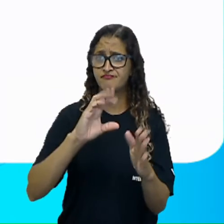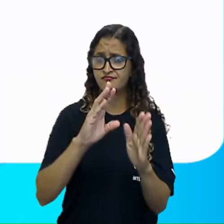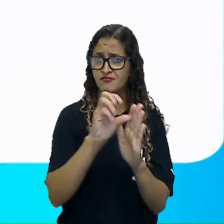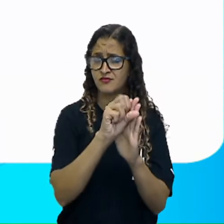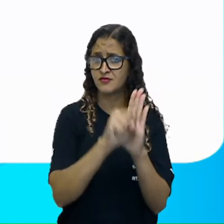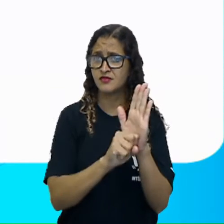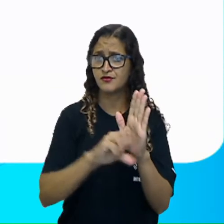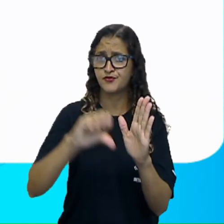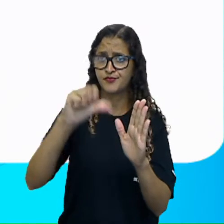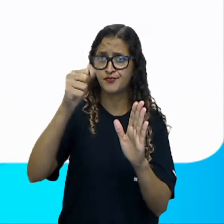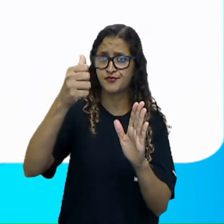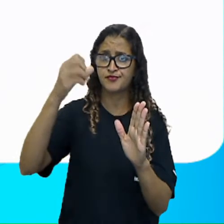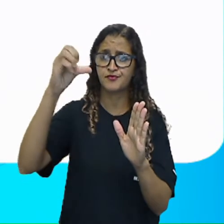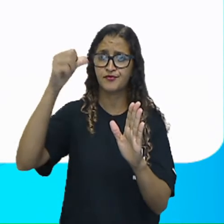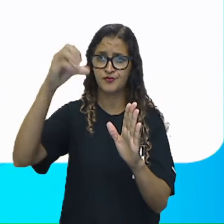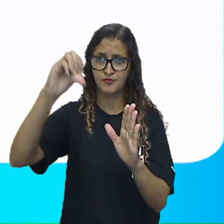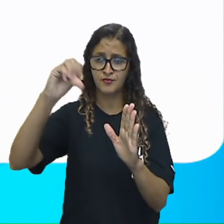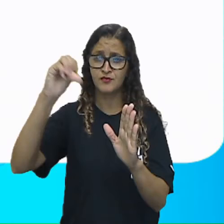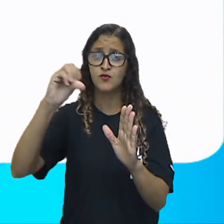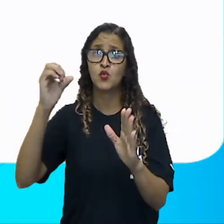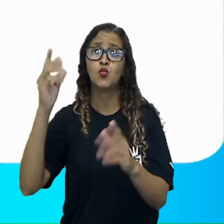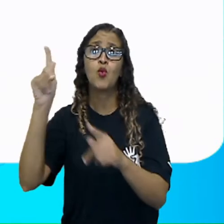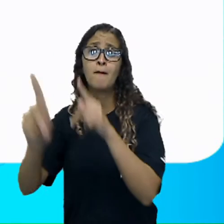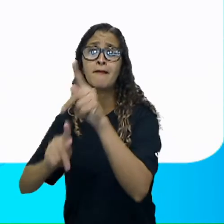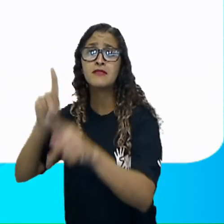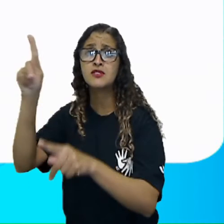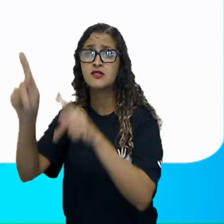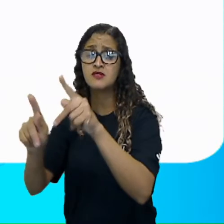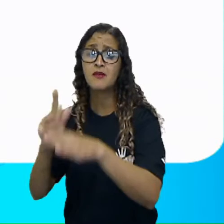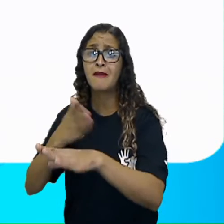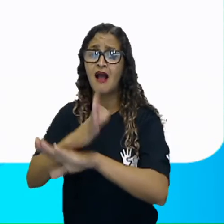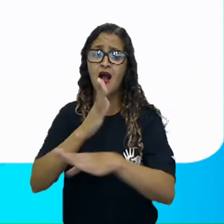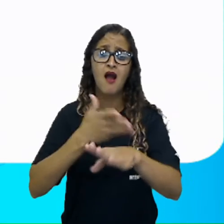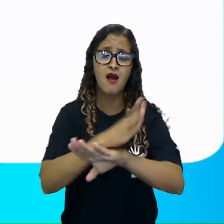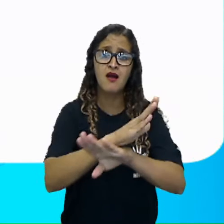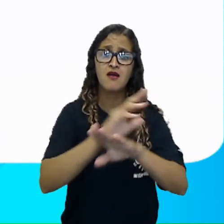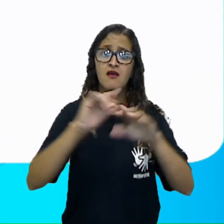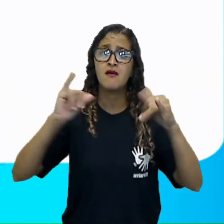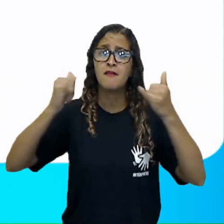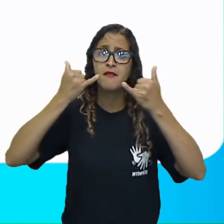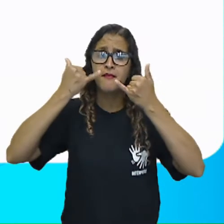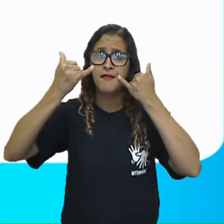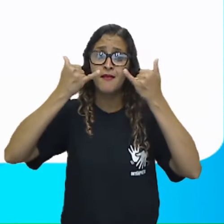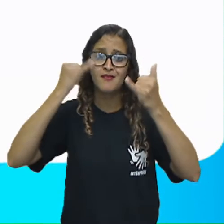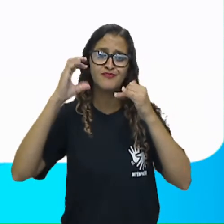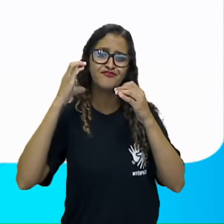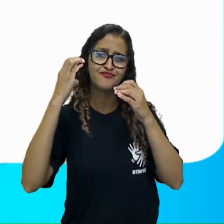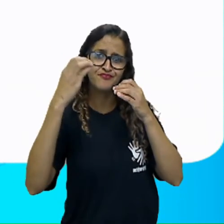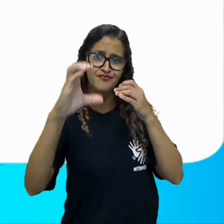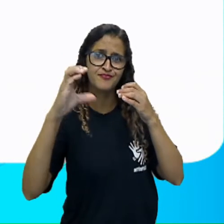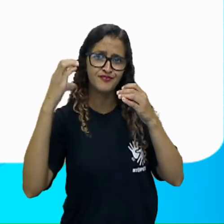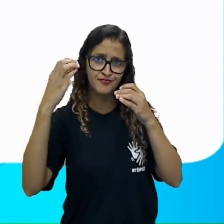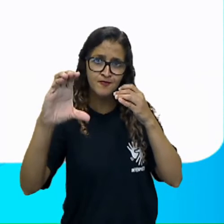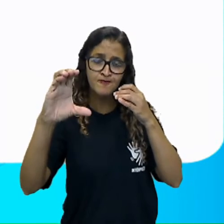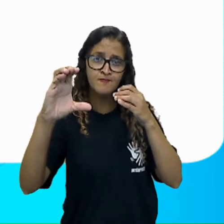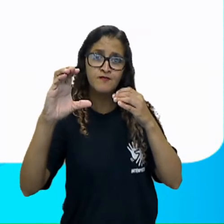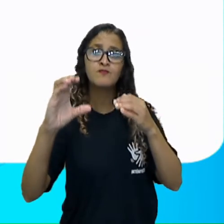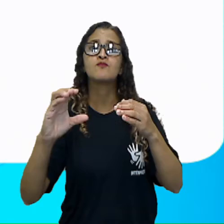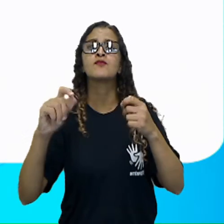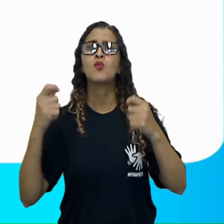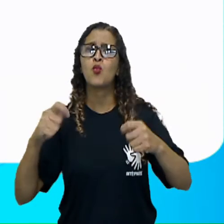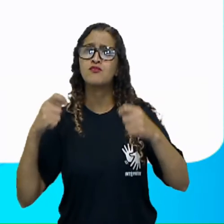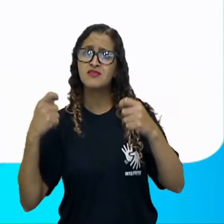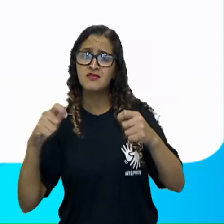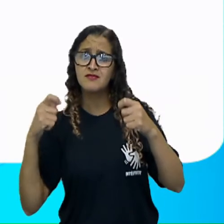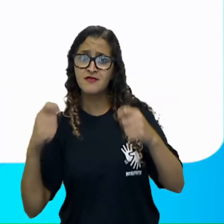XIX, quando a popularização e acesso às informações científicas foram possibilitados por